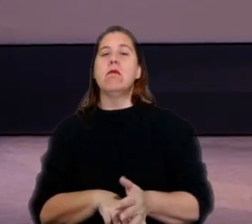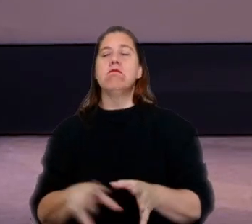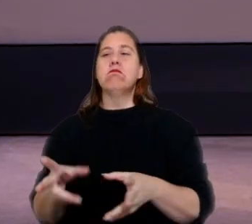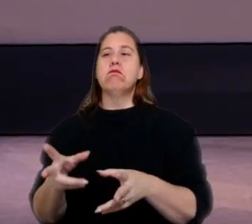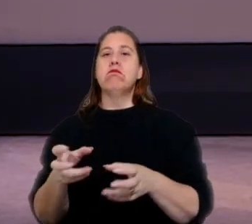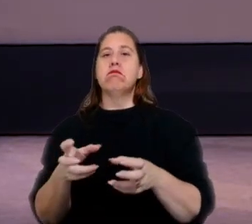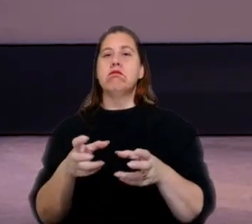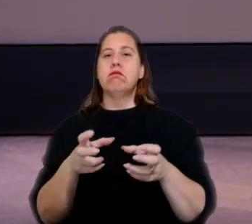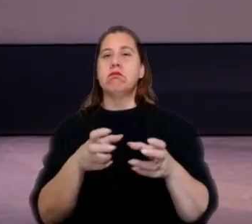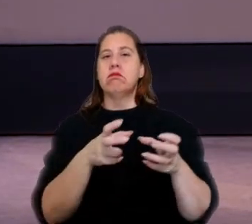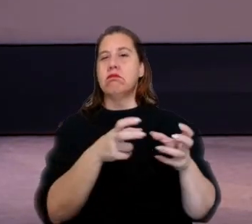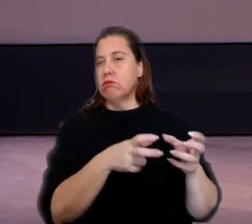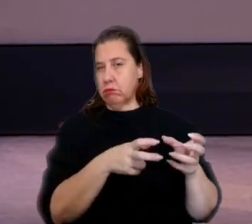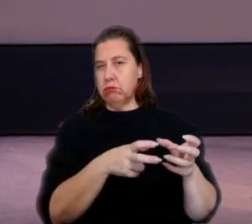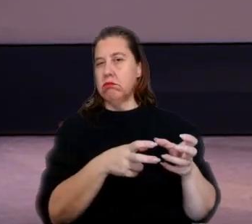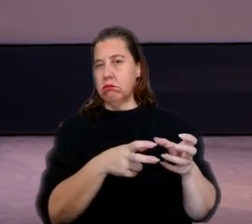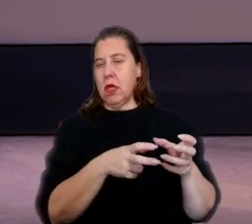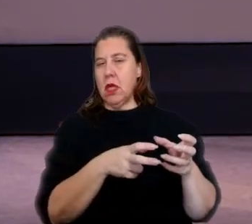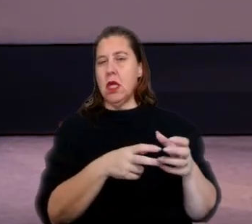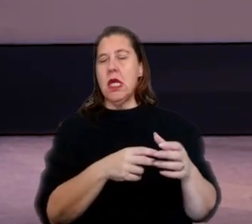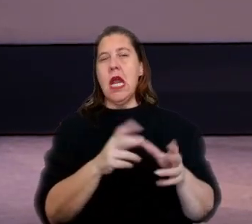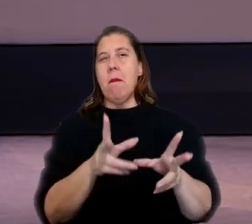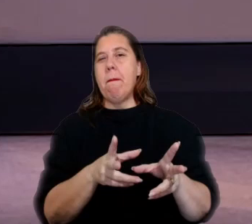que a cada ano eles usavam menos palavras